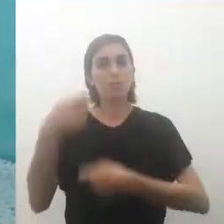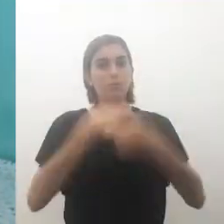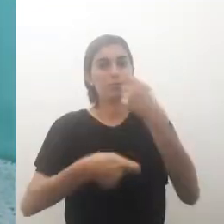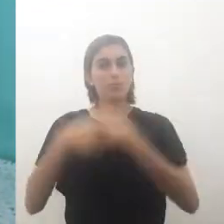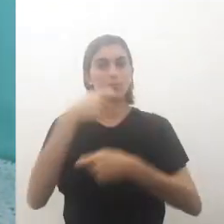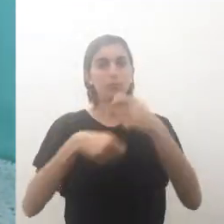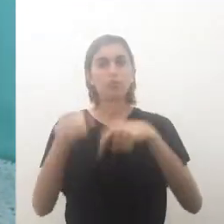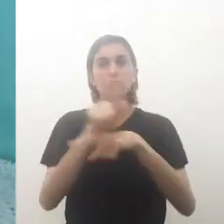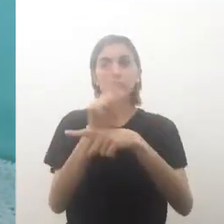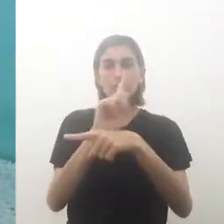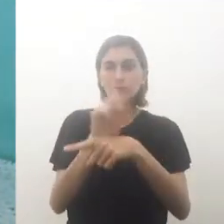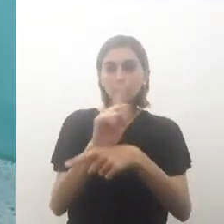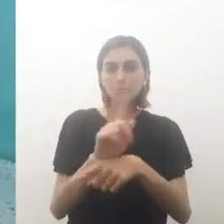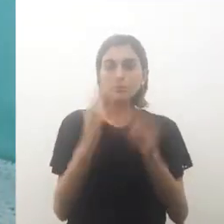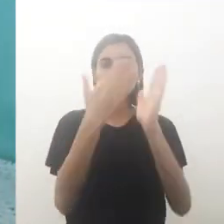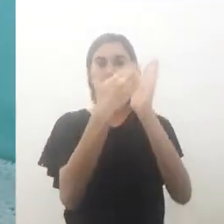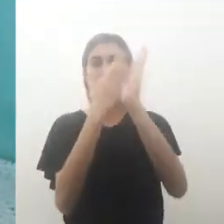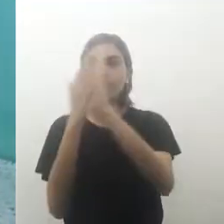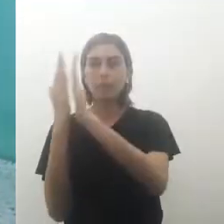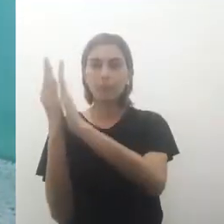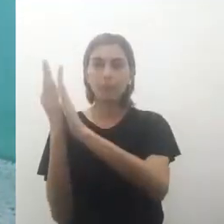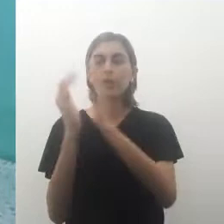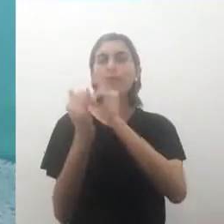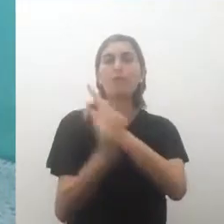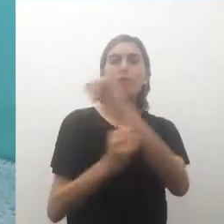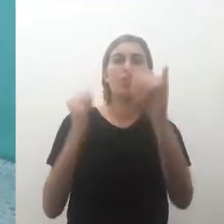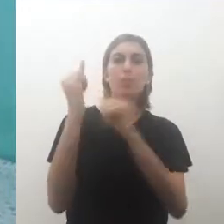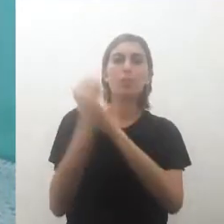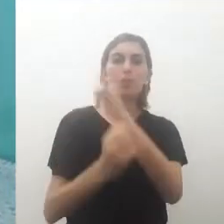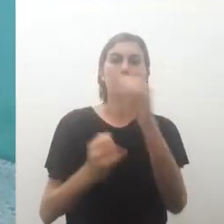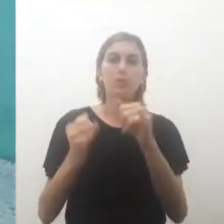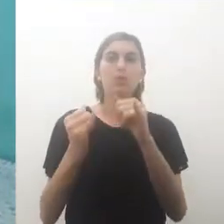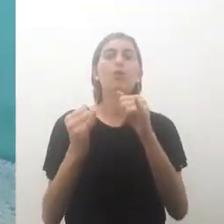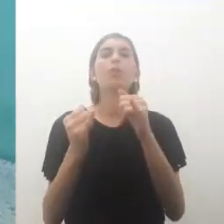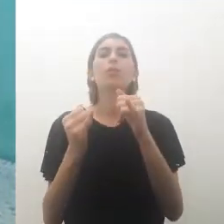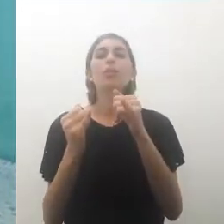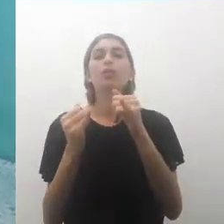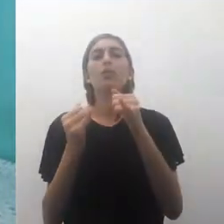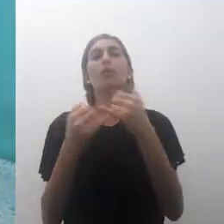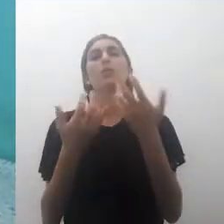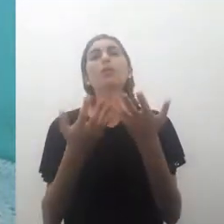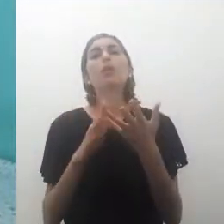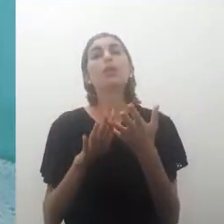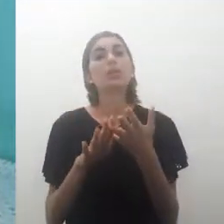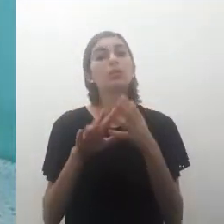que a administração, a gestão das bibliotecas, unidades de informação,